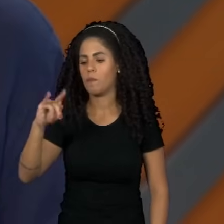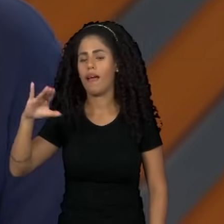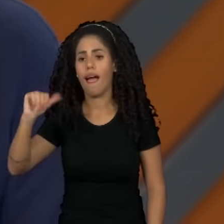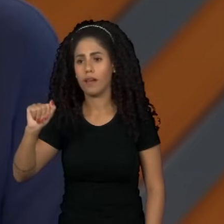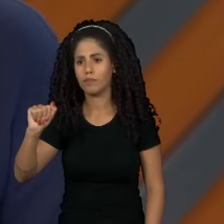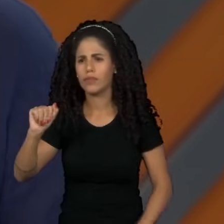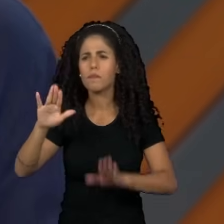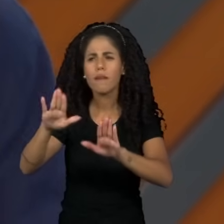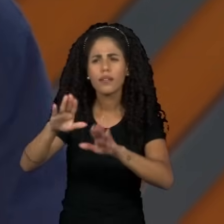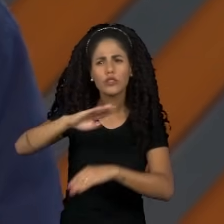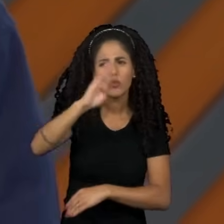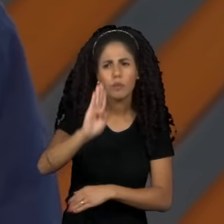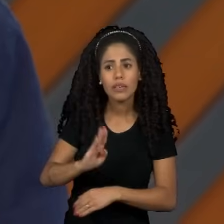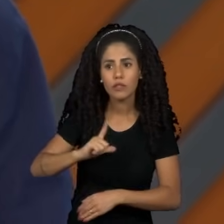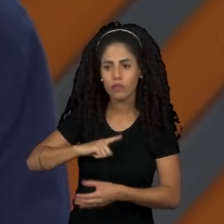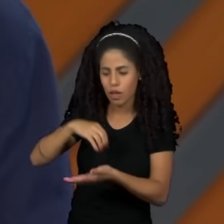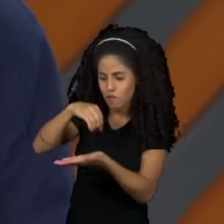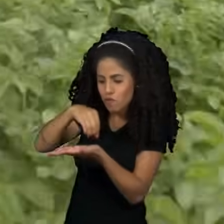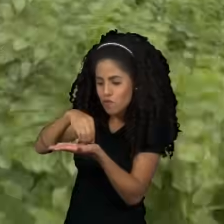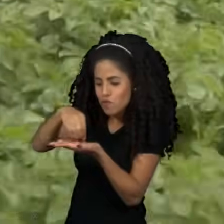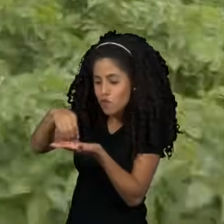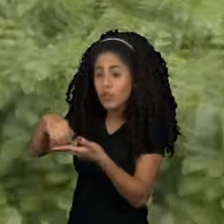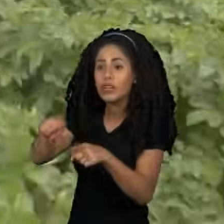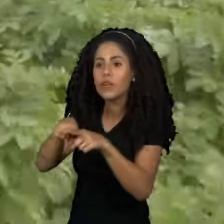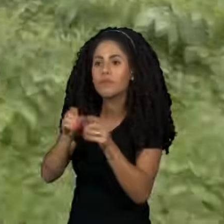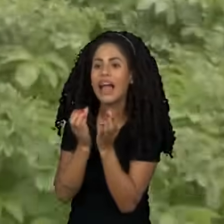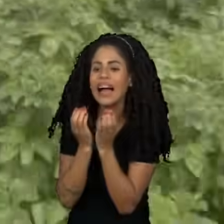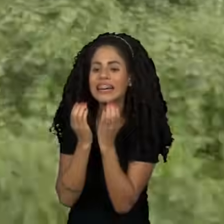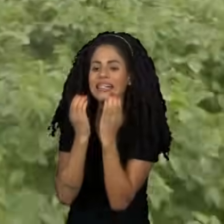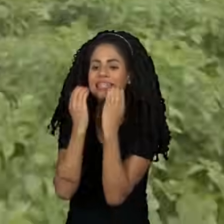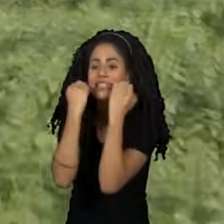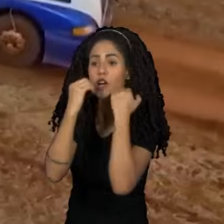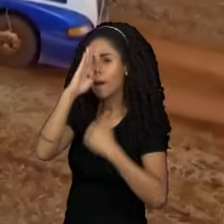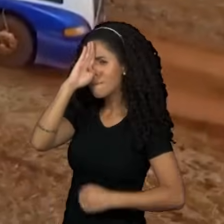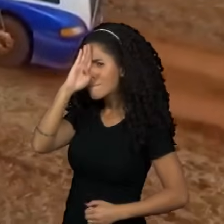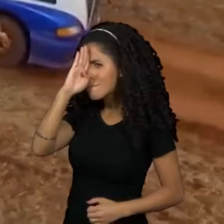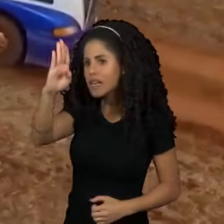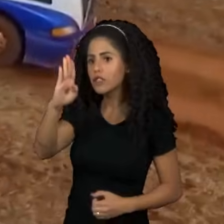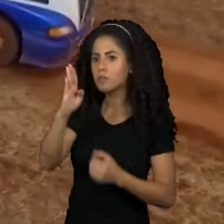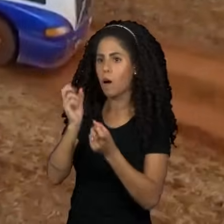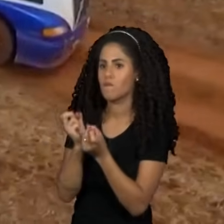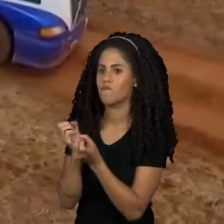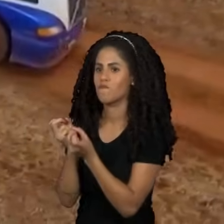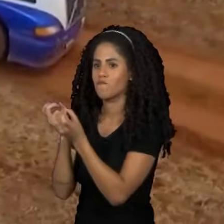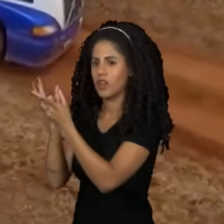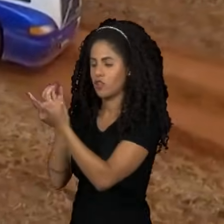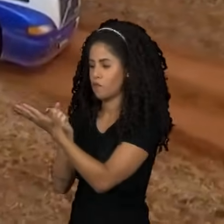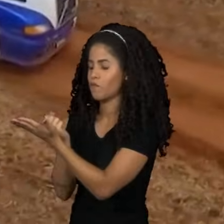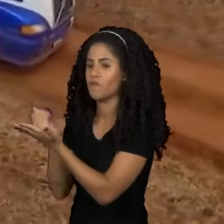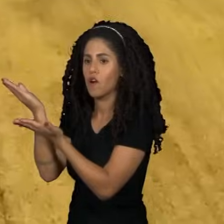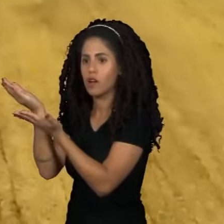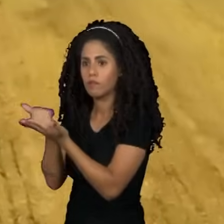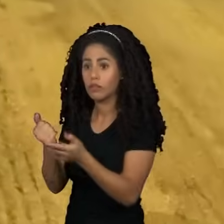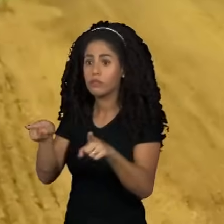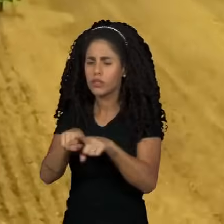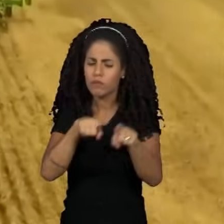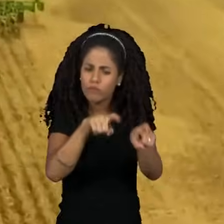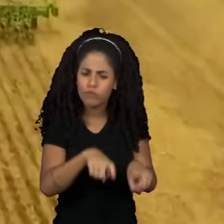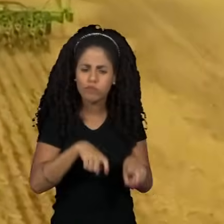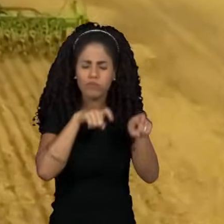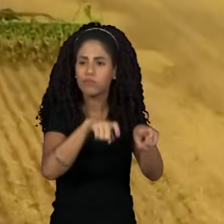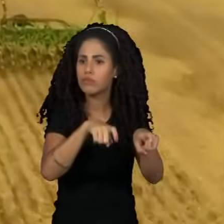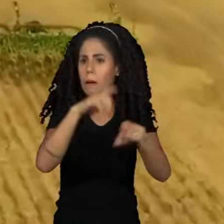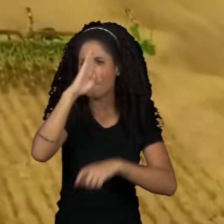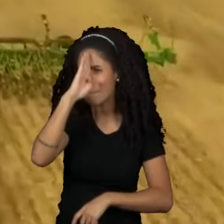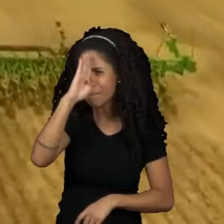na soja e no milho os seus principais produtos de exportação. E o agronegócio é um dos